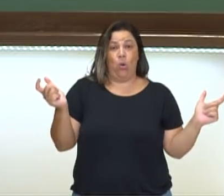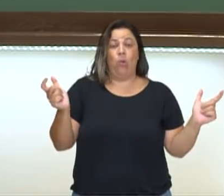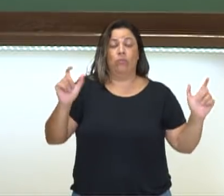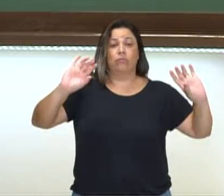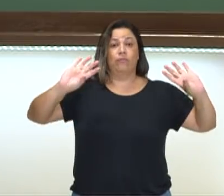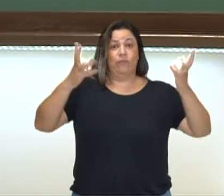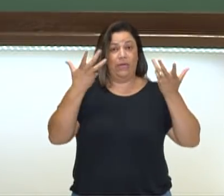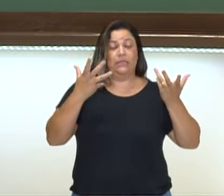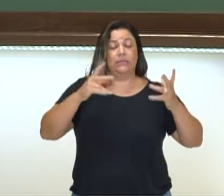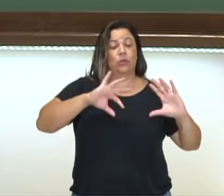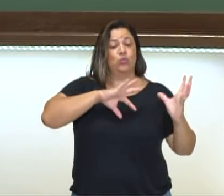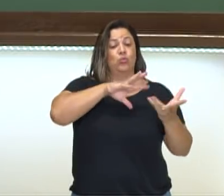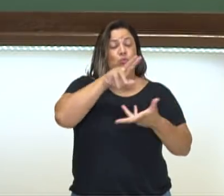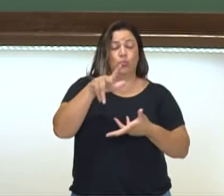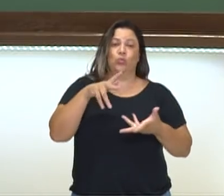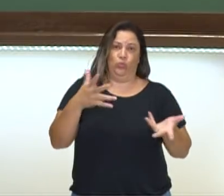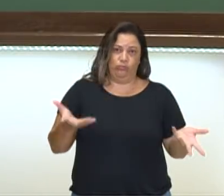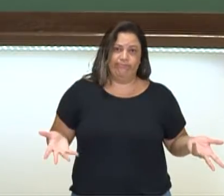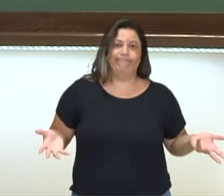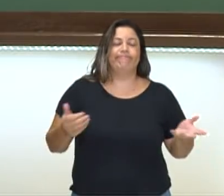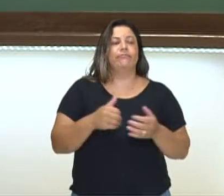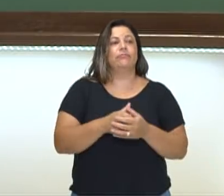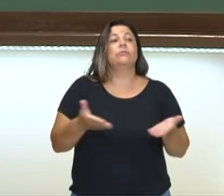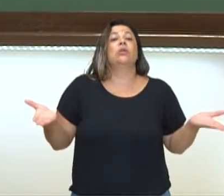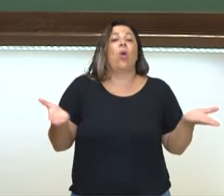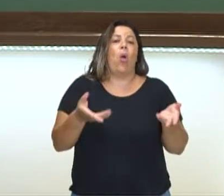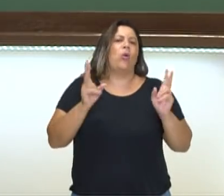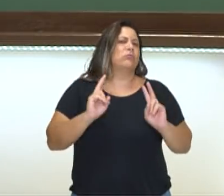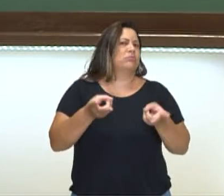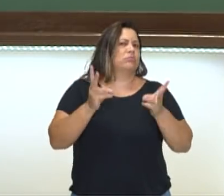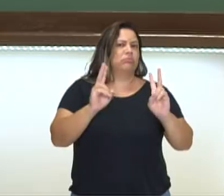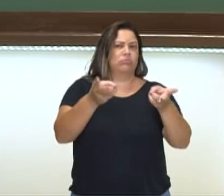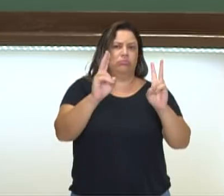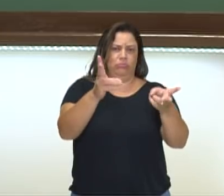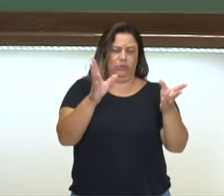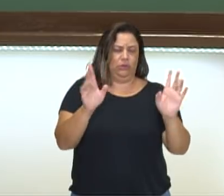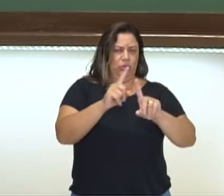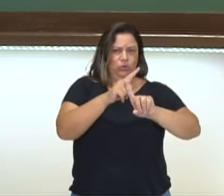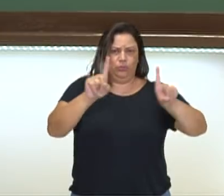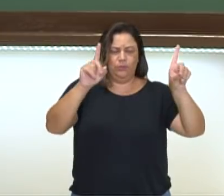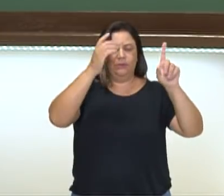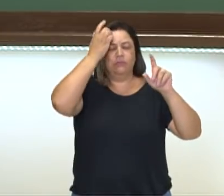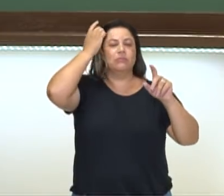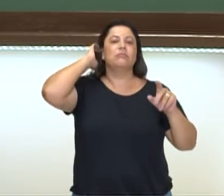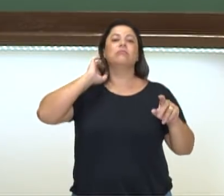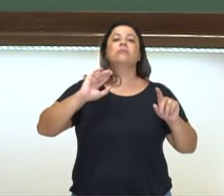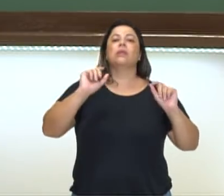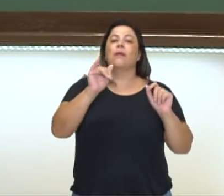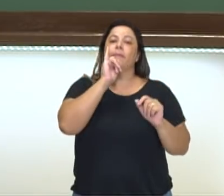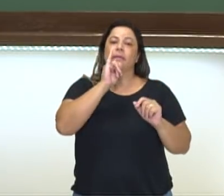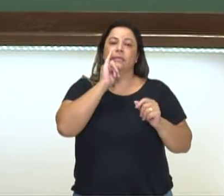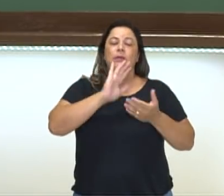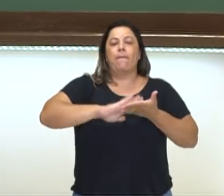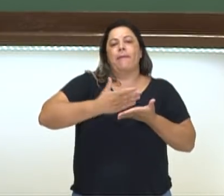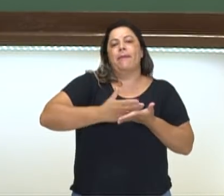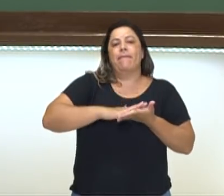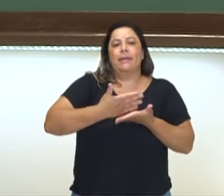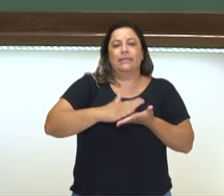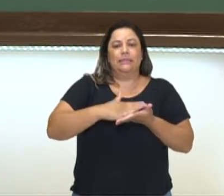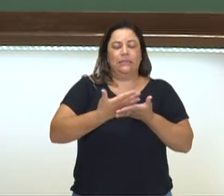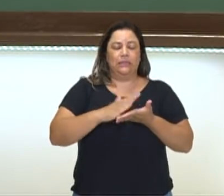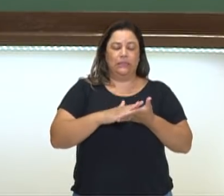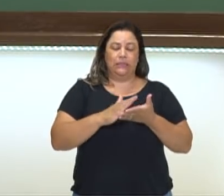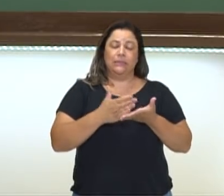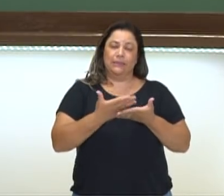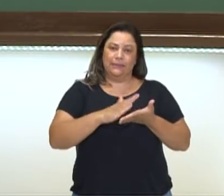mundo. Porém, hoje em dia ele mantém elementos religiosos, por conta da ligação com o samba raiz, as escolas